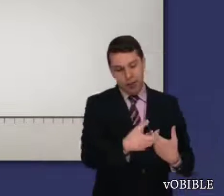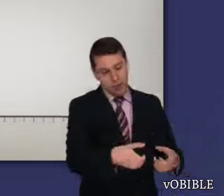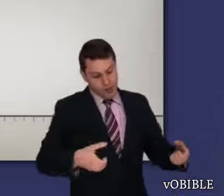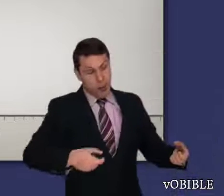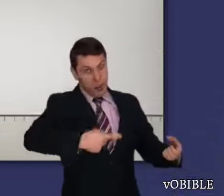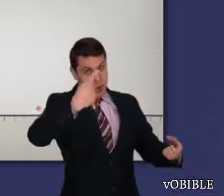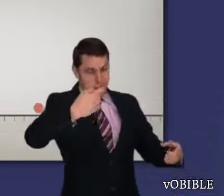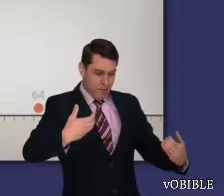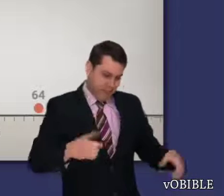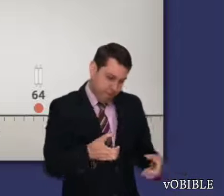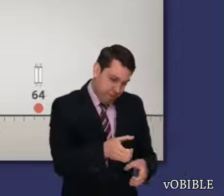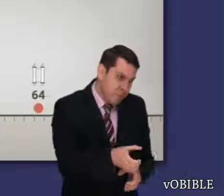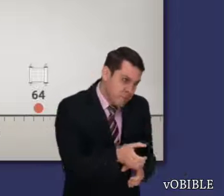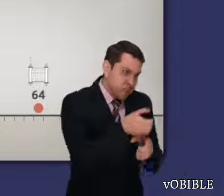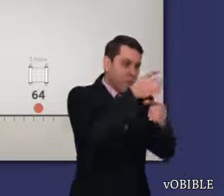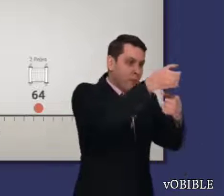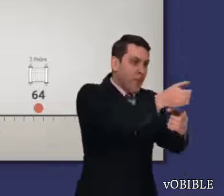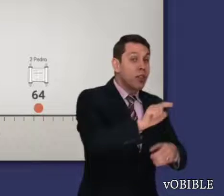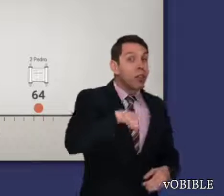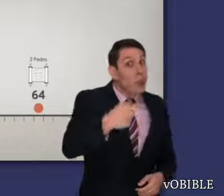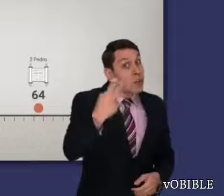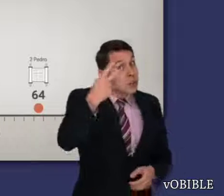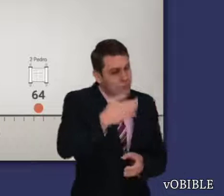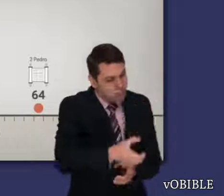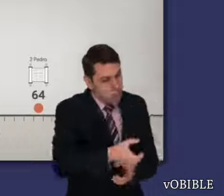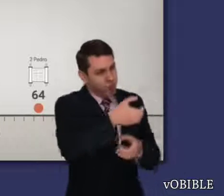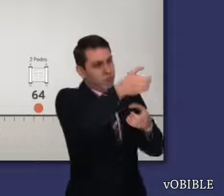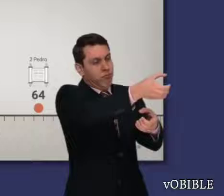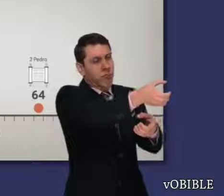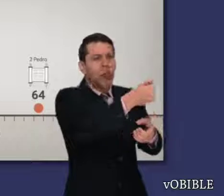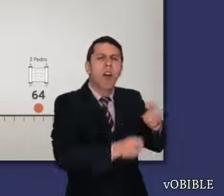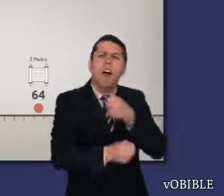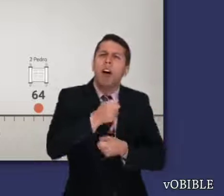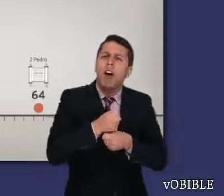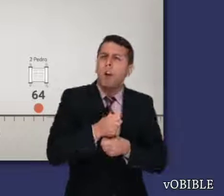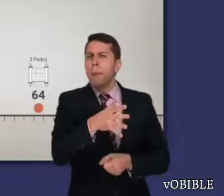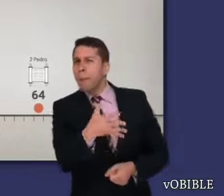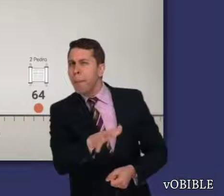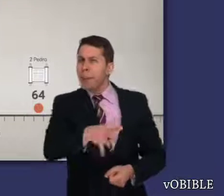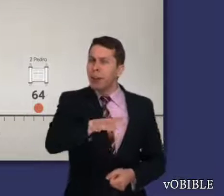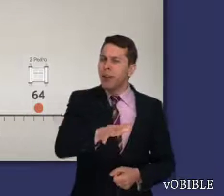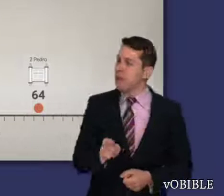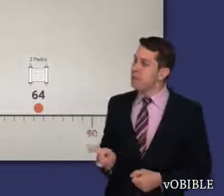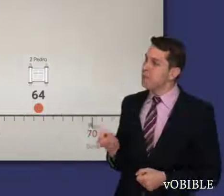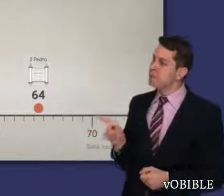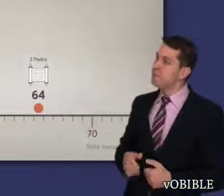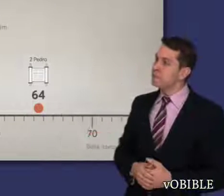Ele escreveu sua segunda carta por volta do ano 64, logo depois de ter escrito sua primeira carta.